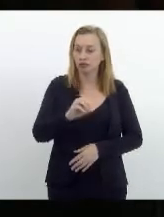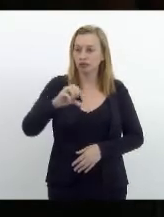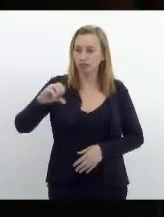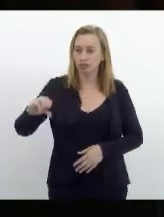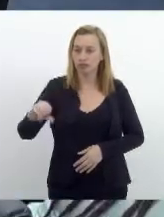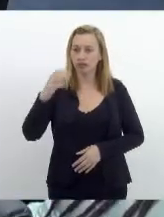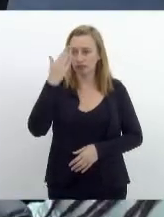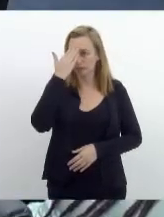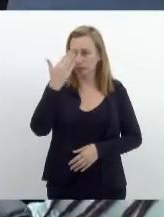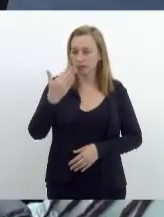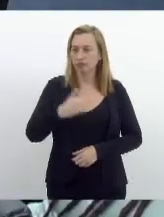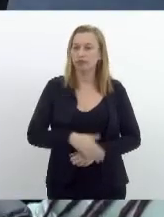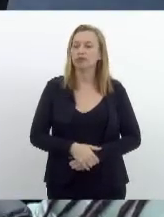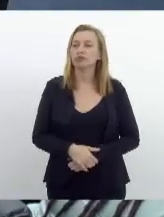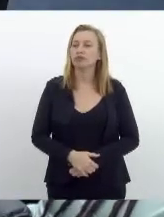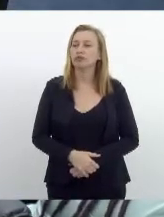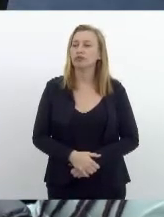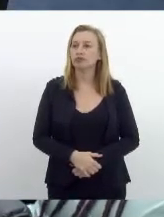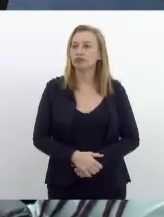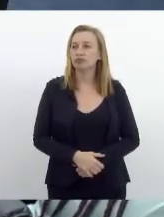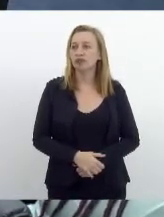obrigado. Para discutir.